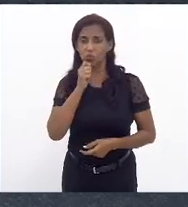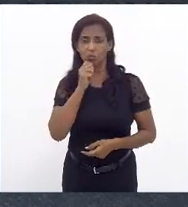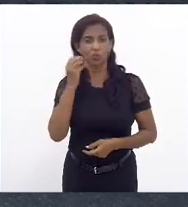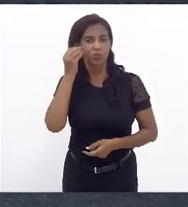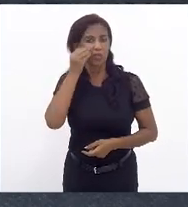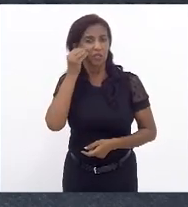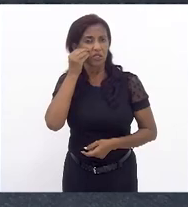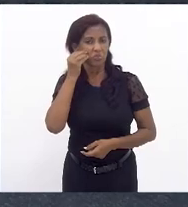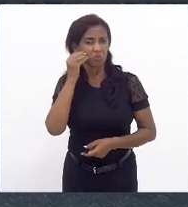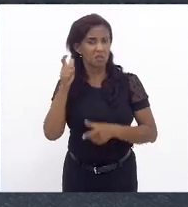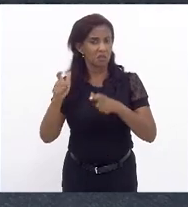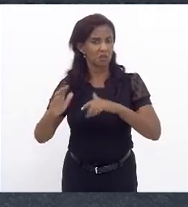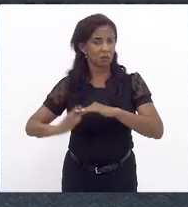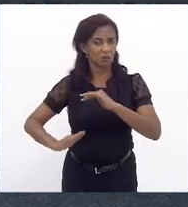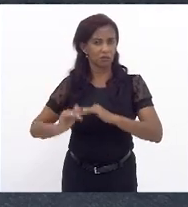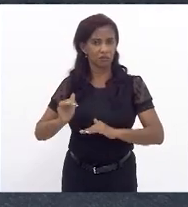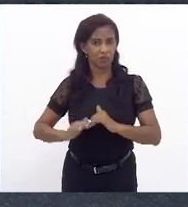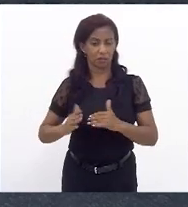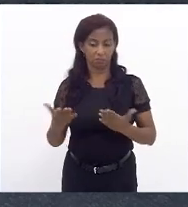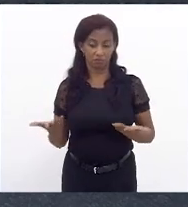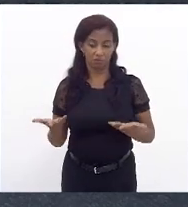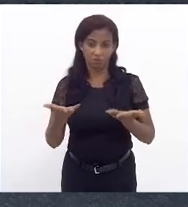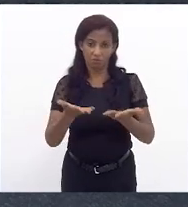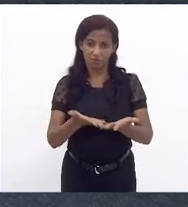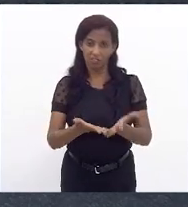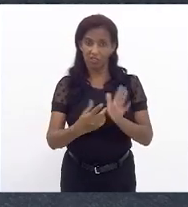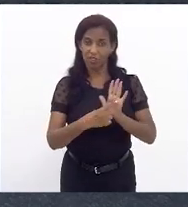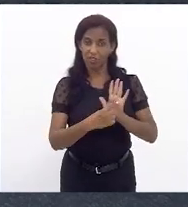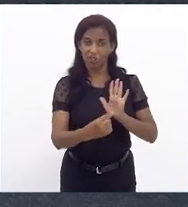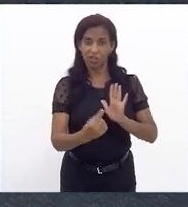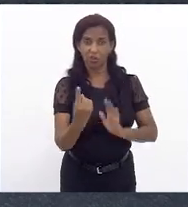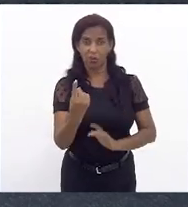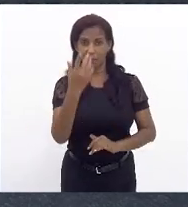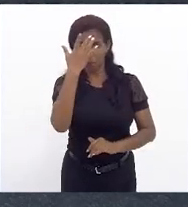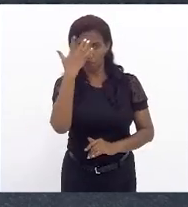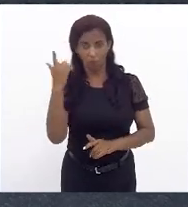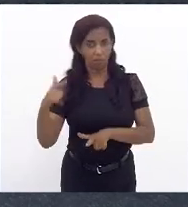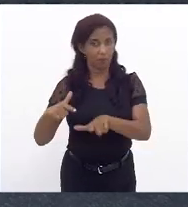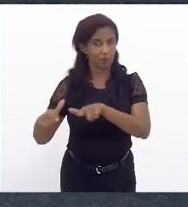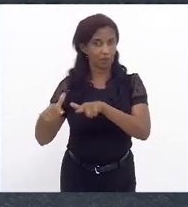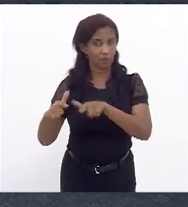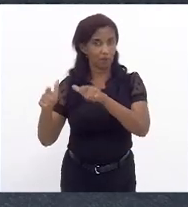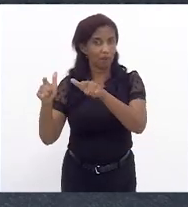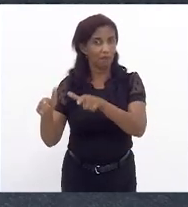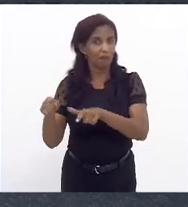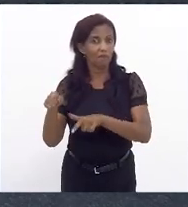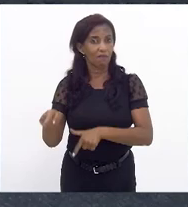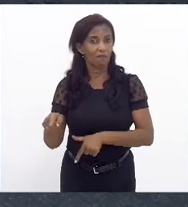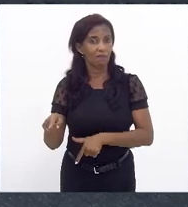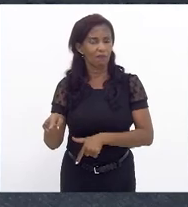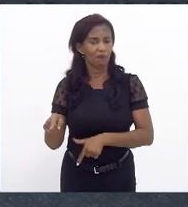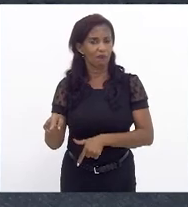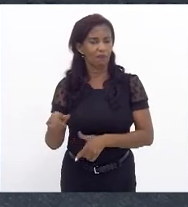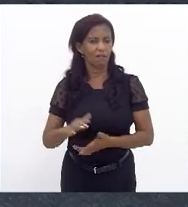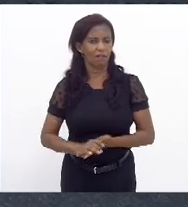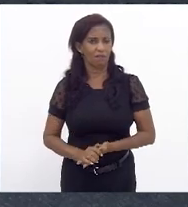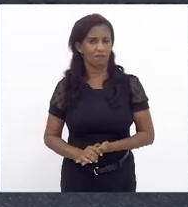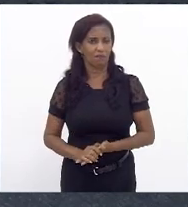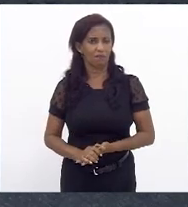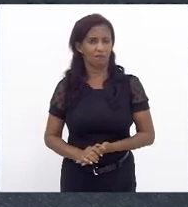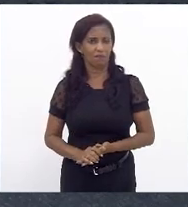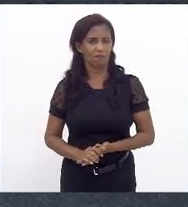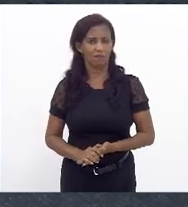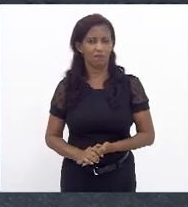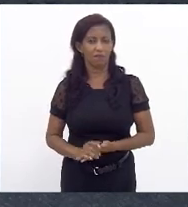experiência na área. Então, nós estamos aqui indicando uma pessoa para uma área que, pela relevância que se